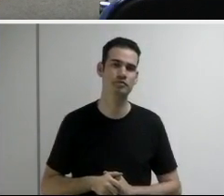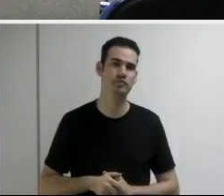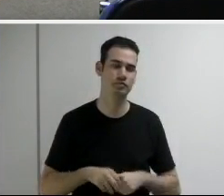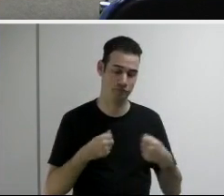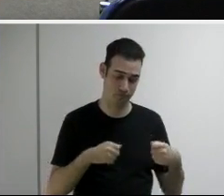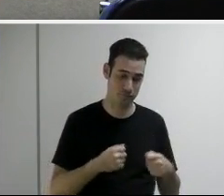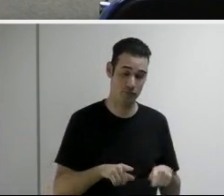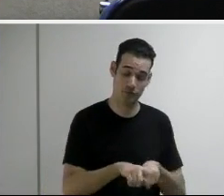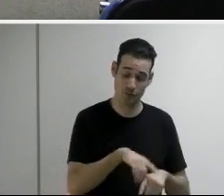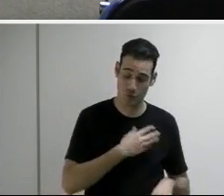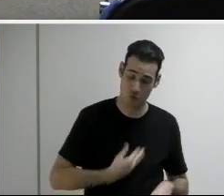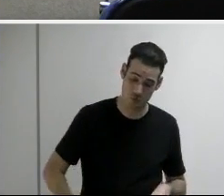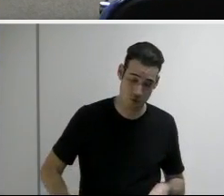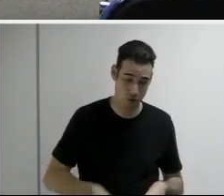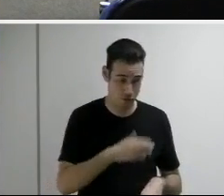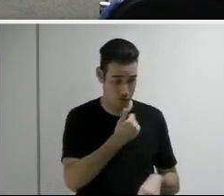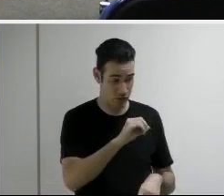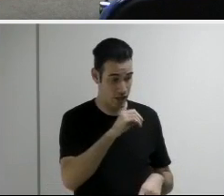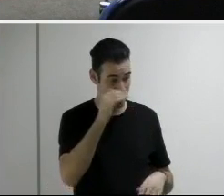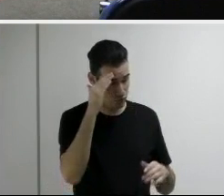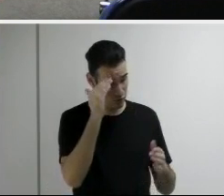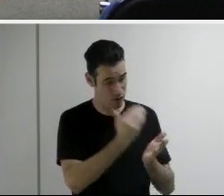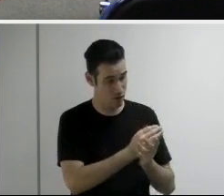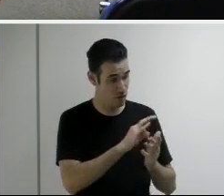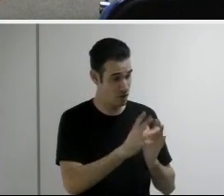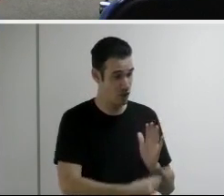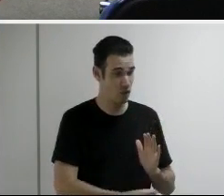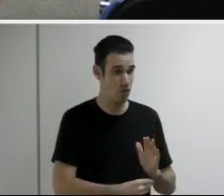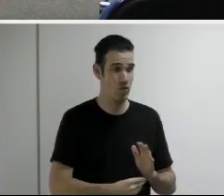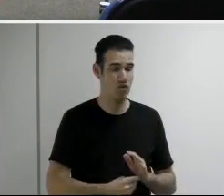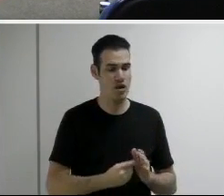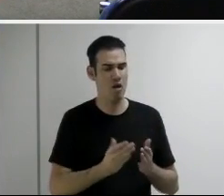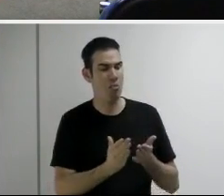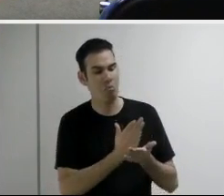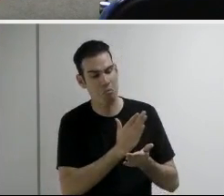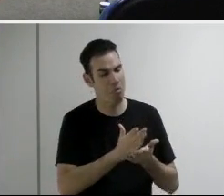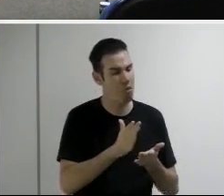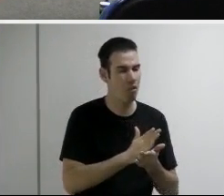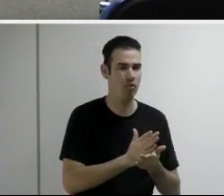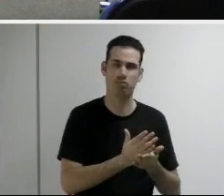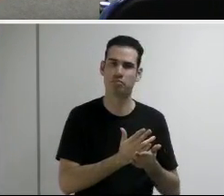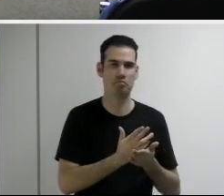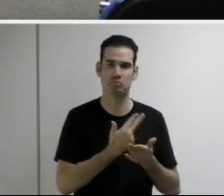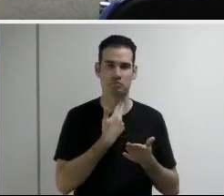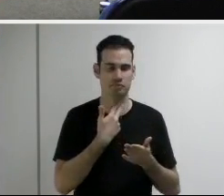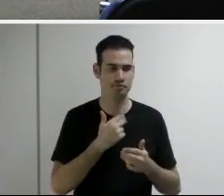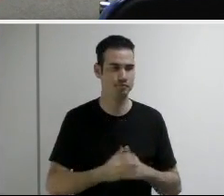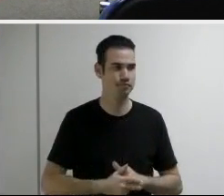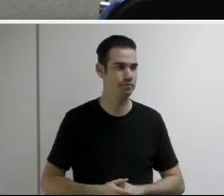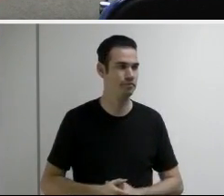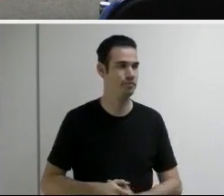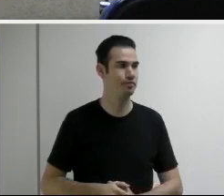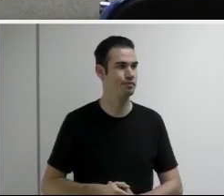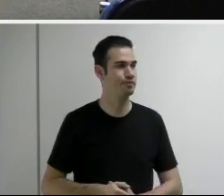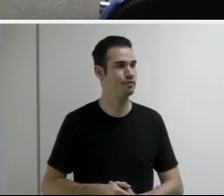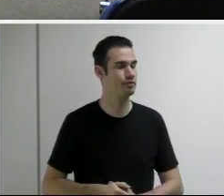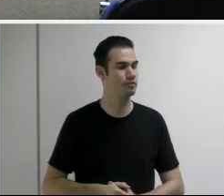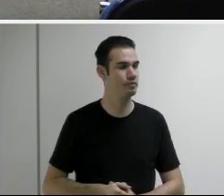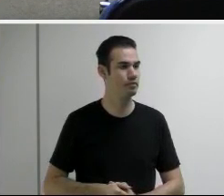seguir esses 10 princípios todos ao mesmo tempo. Não pode nem puxar a sardinha para um lado nem para o outro. Outra coisa que o projeto